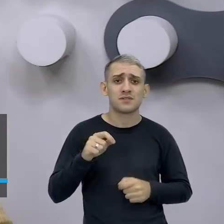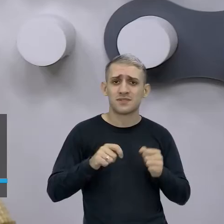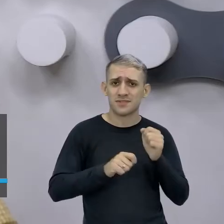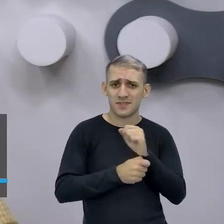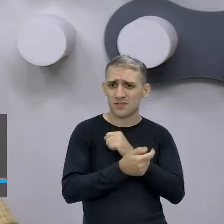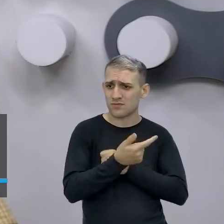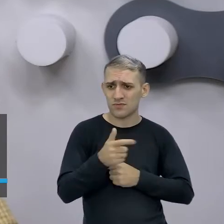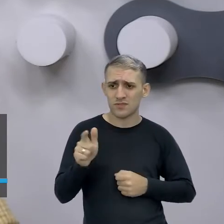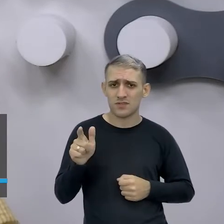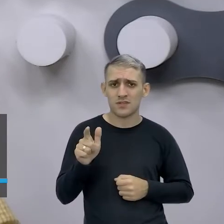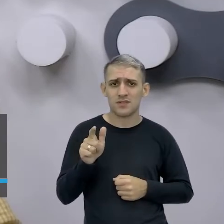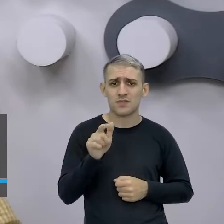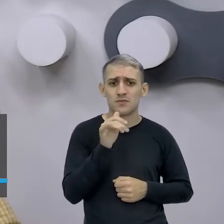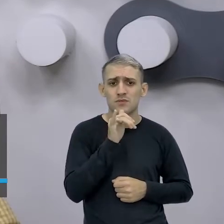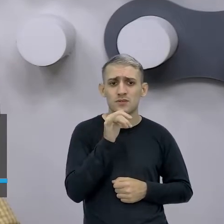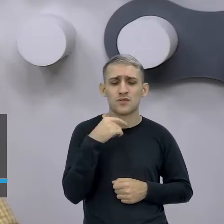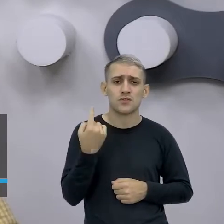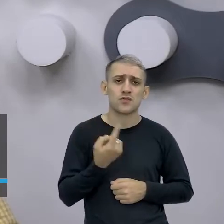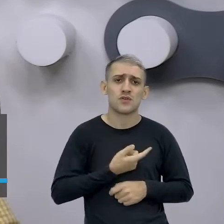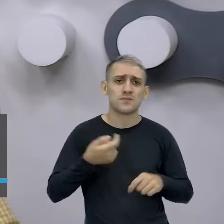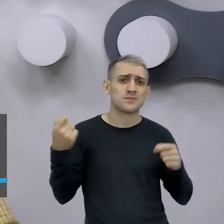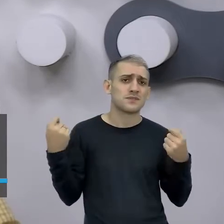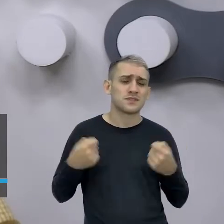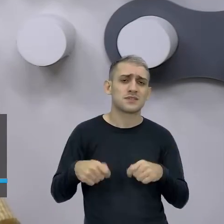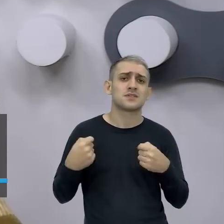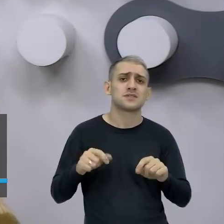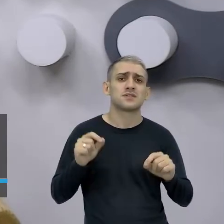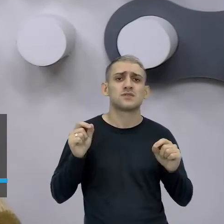segredo. Precisamos de um